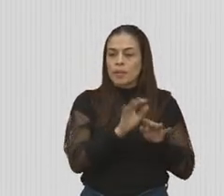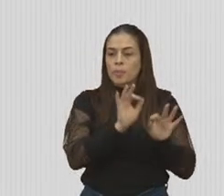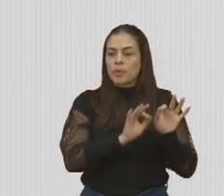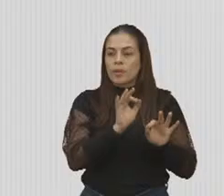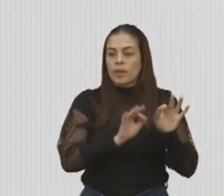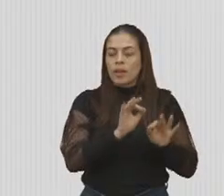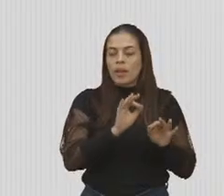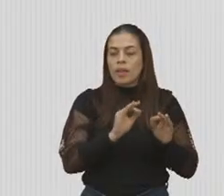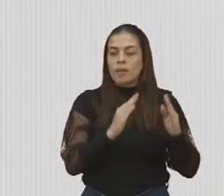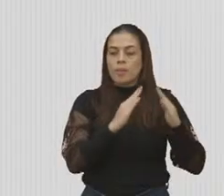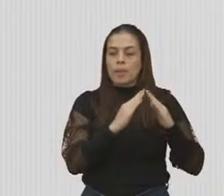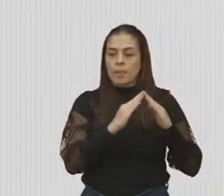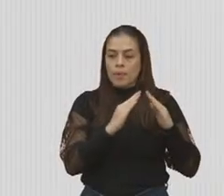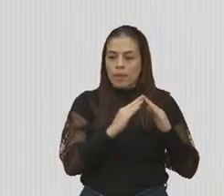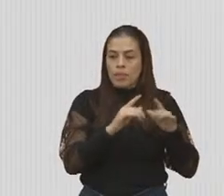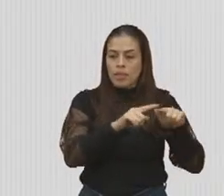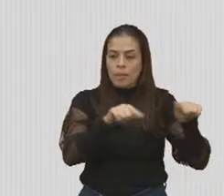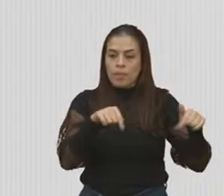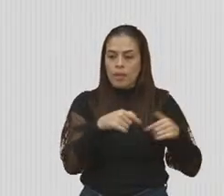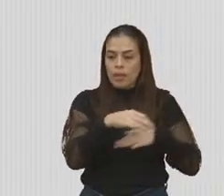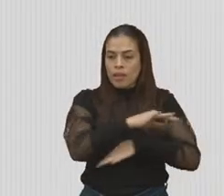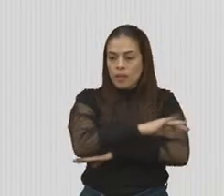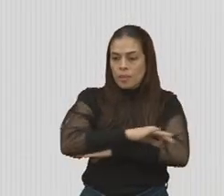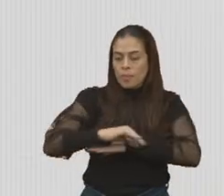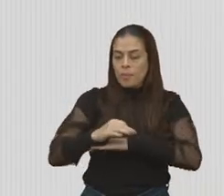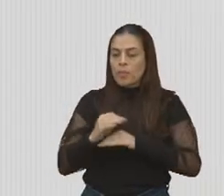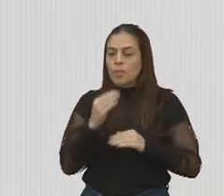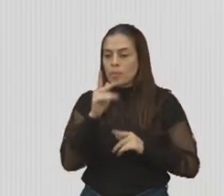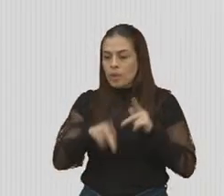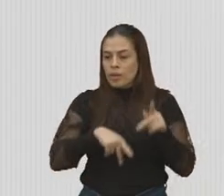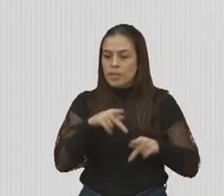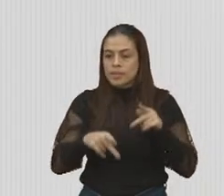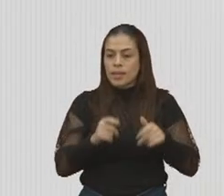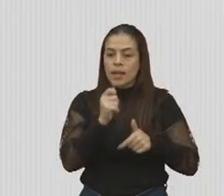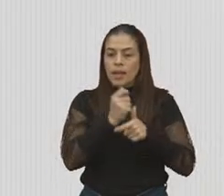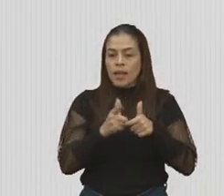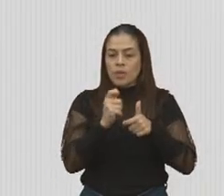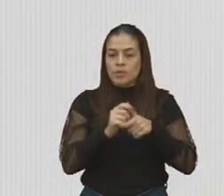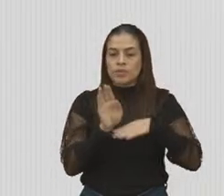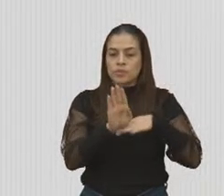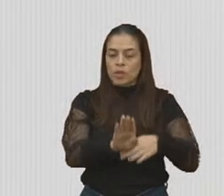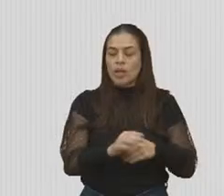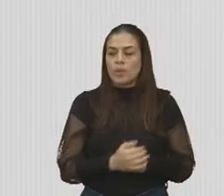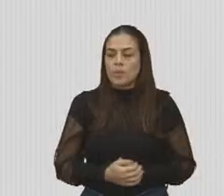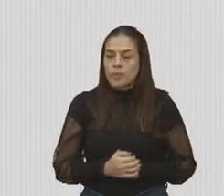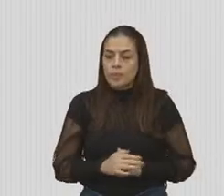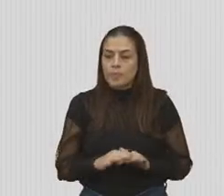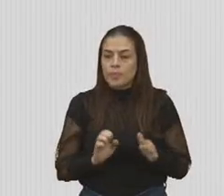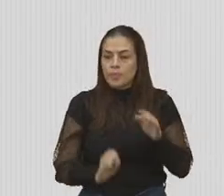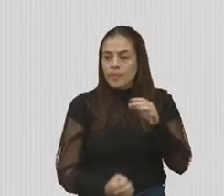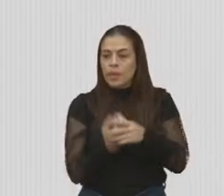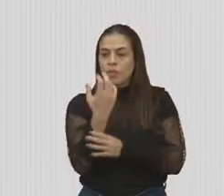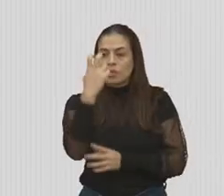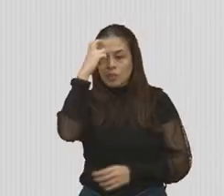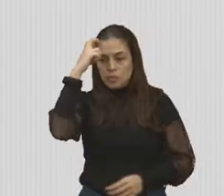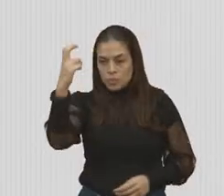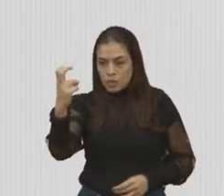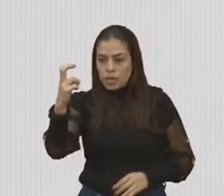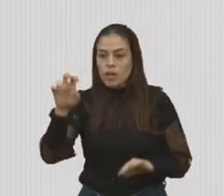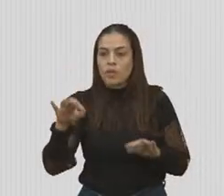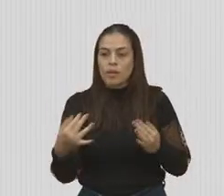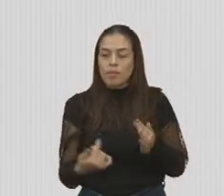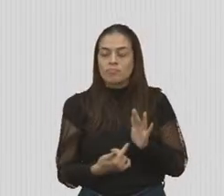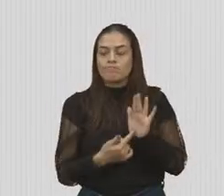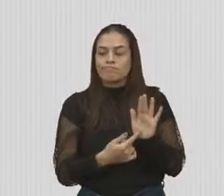programa Reforma Legal e Auxílio Aluguel. Pode passar. Fundação Cultural, ela passa de um orçamento previsto